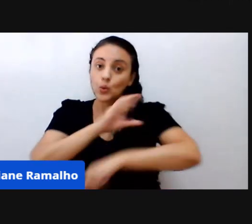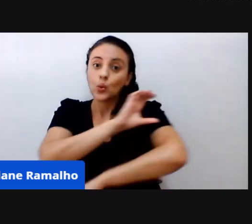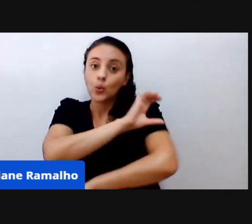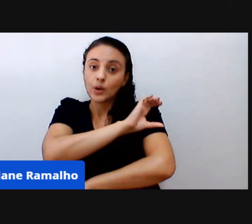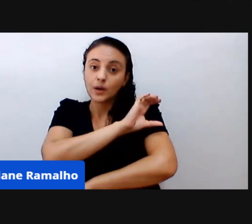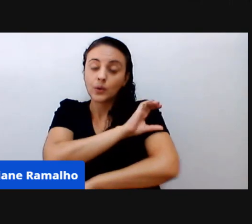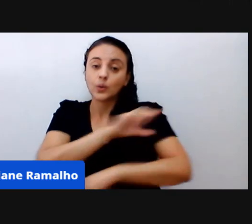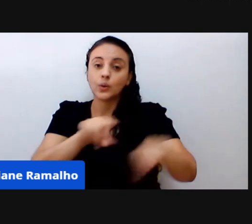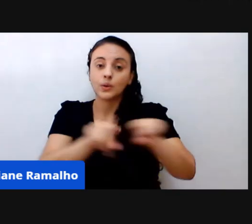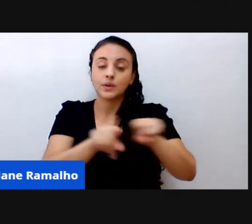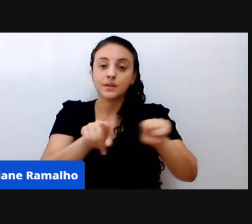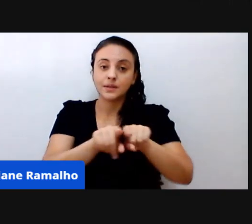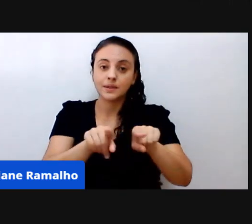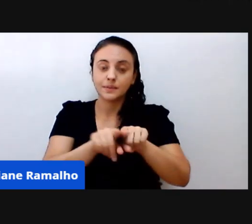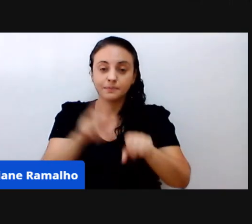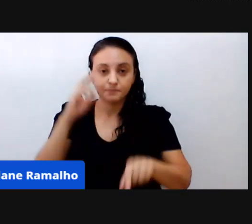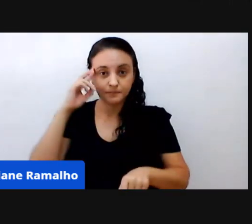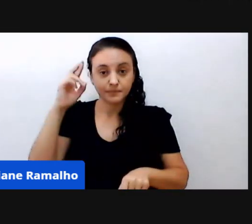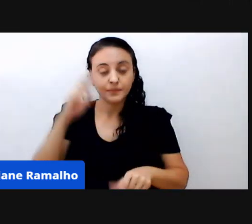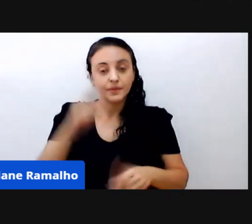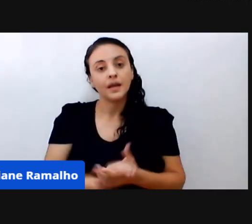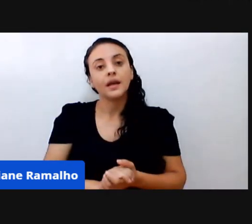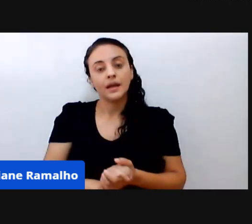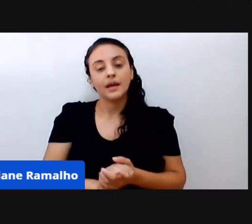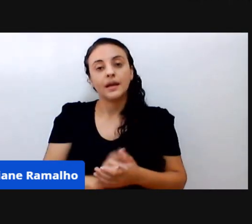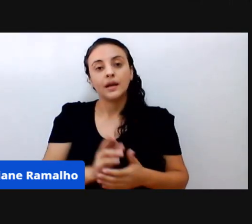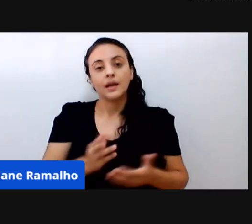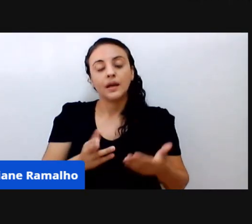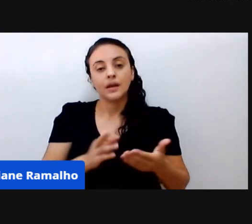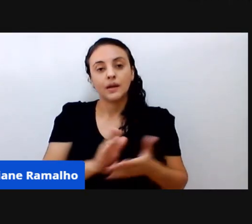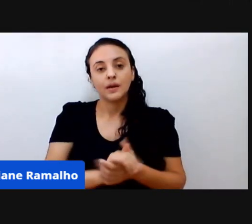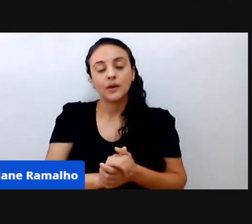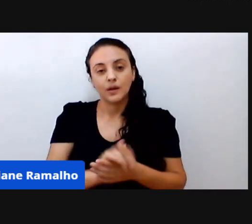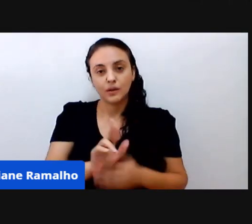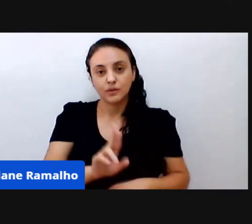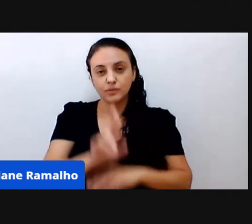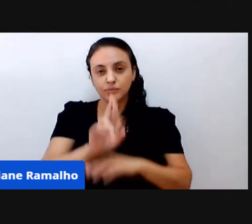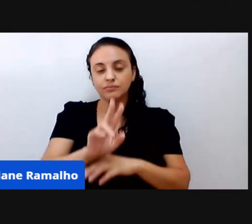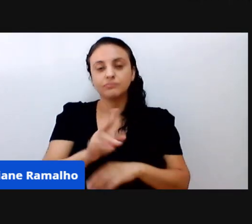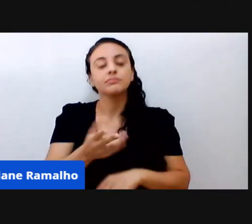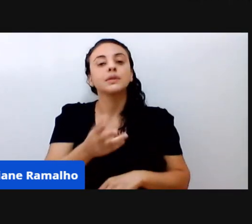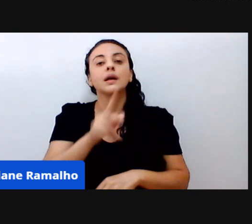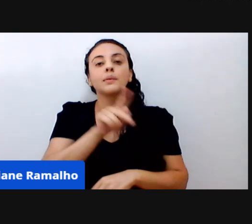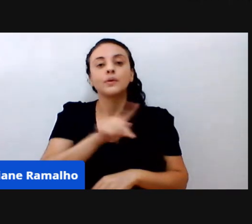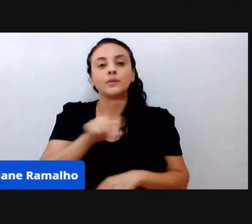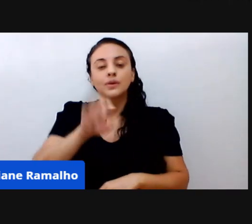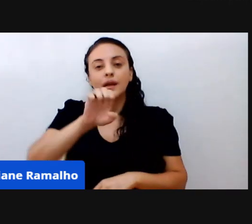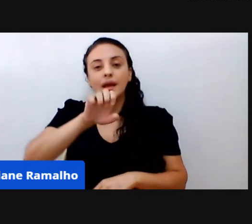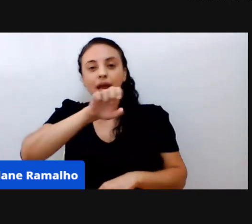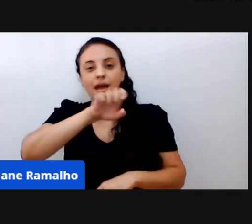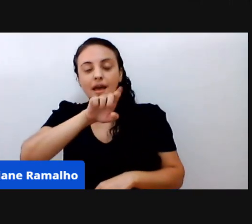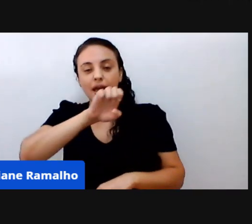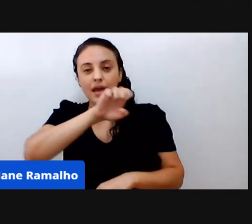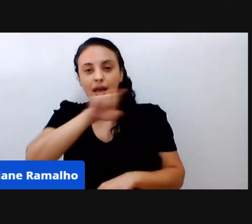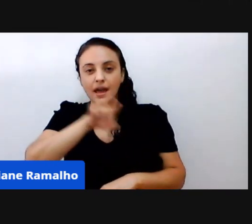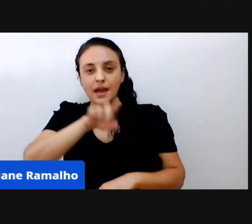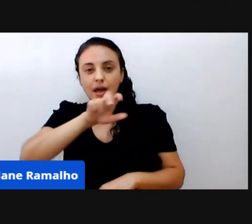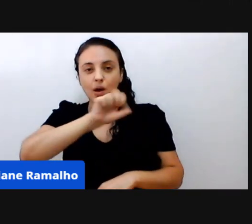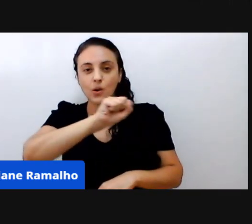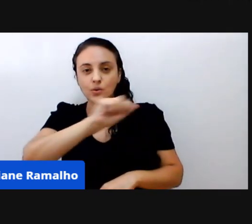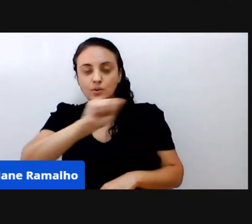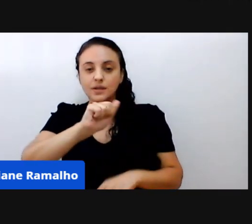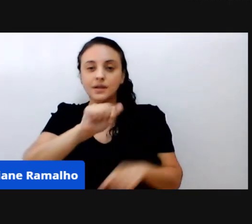nome da secretária Elza, secretária adjunta Soraya, do professor Leonel, superintendente,